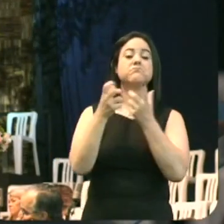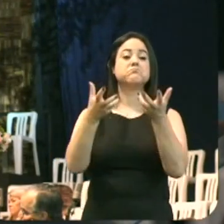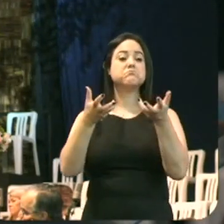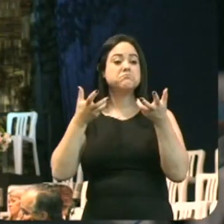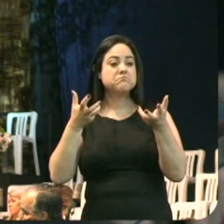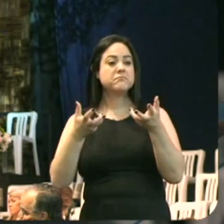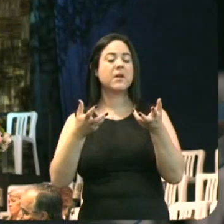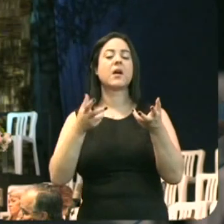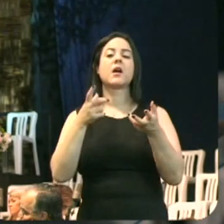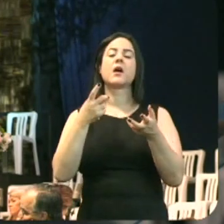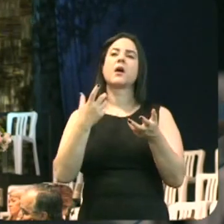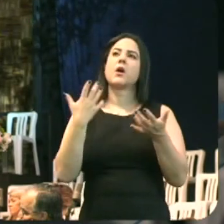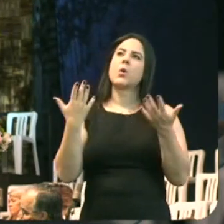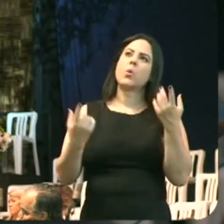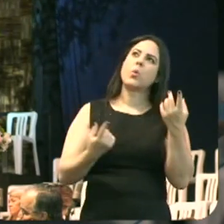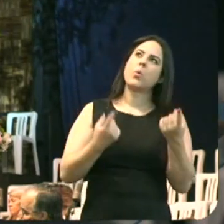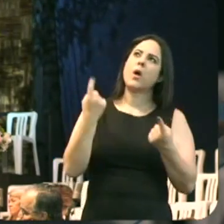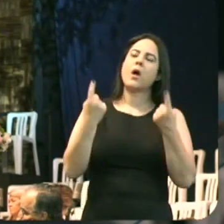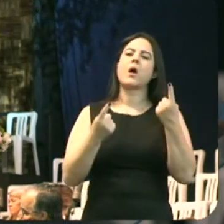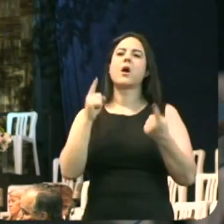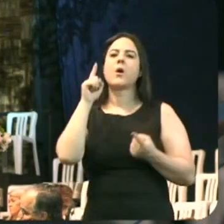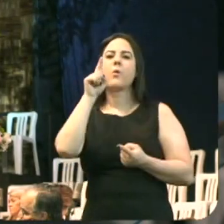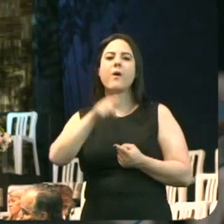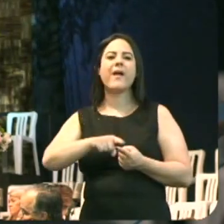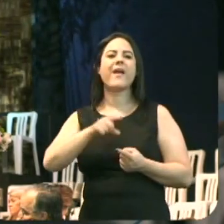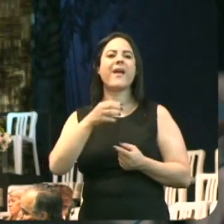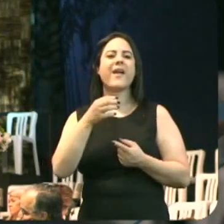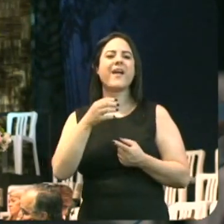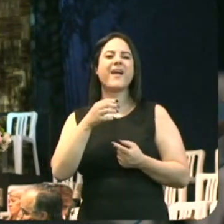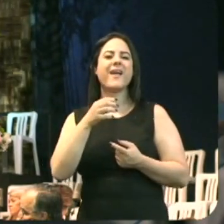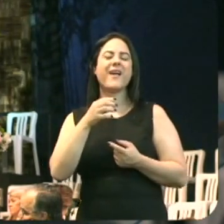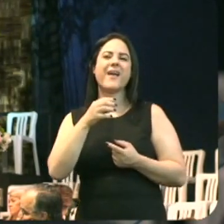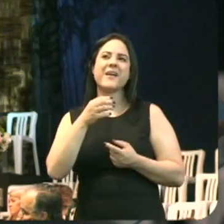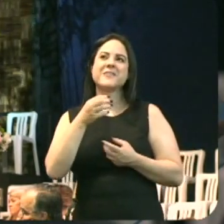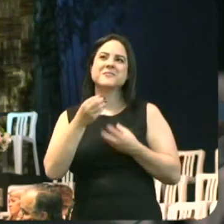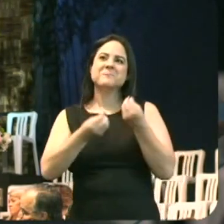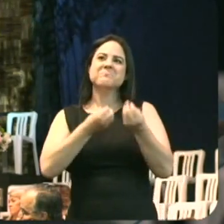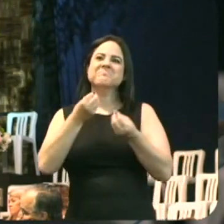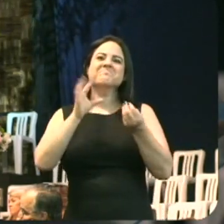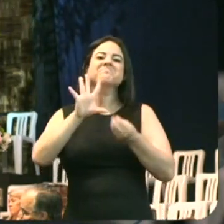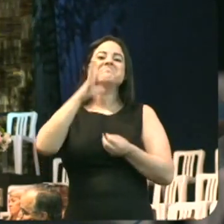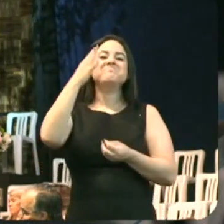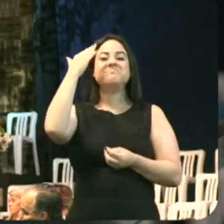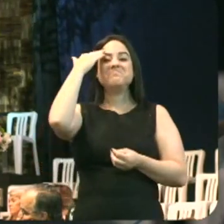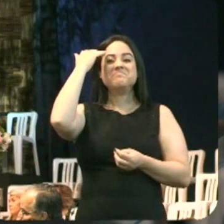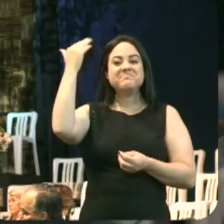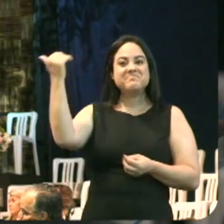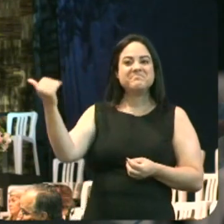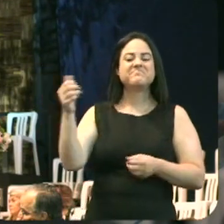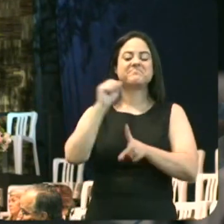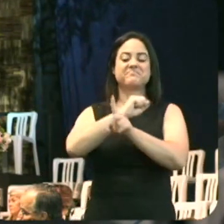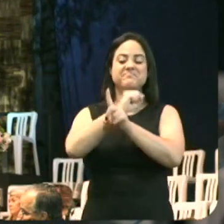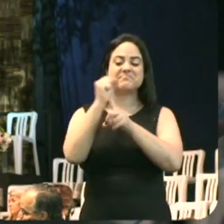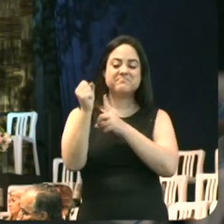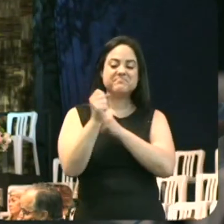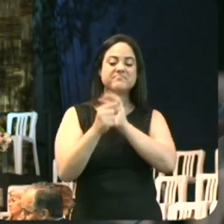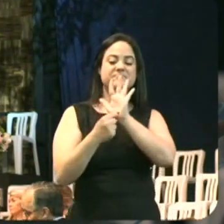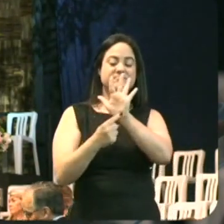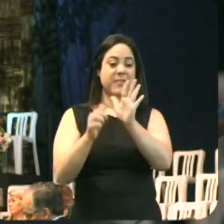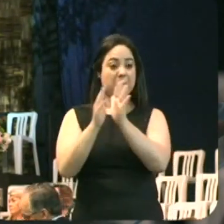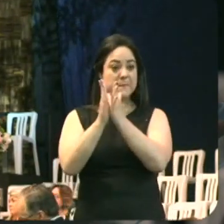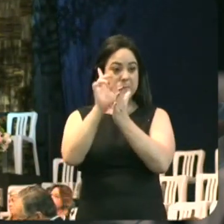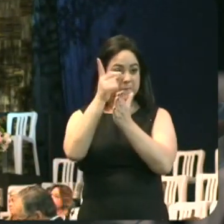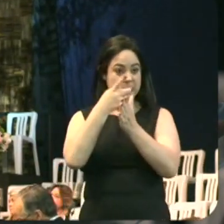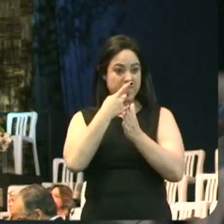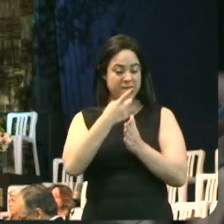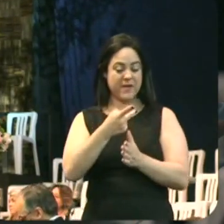esperando? Qual é a perspectiva de sucesso que a sociedade impõe? E a Bíblia afirma que não